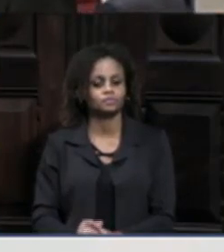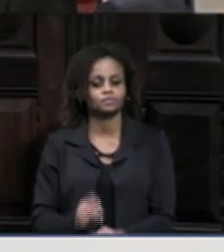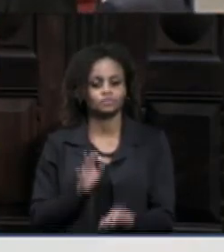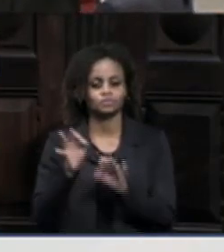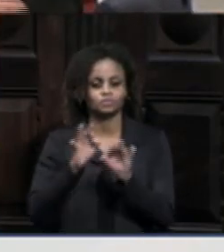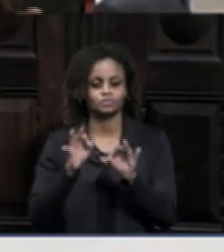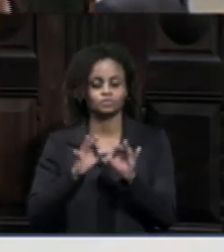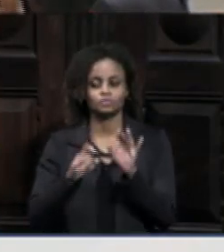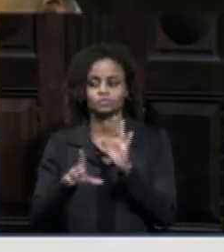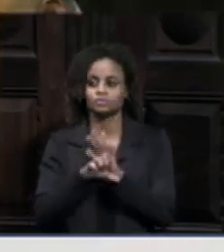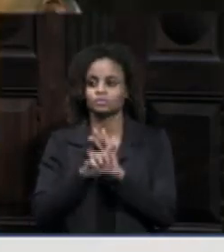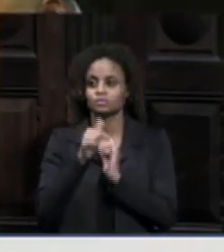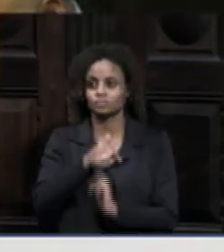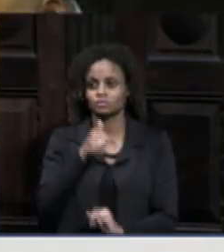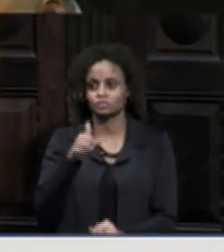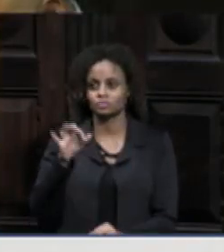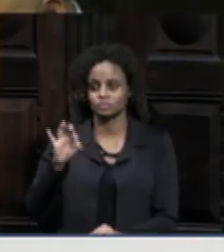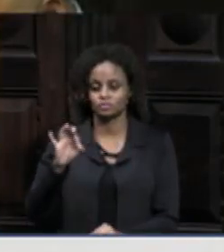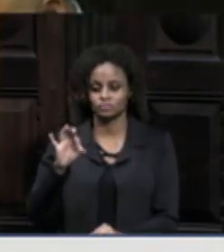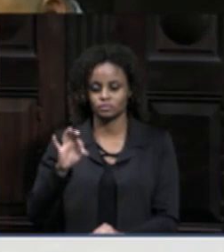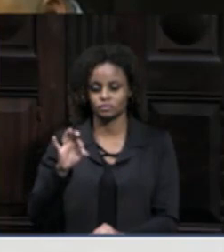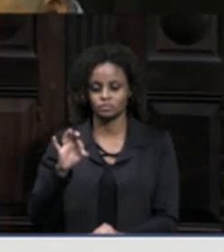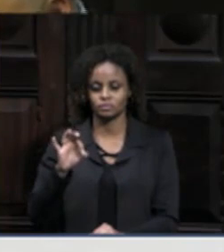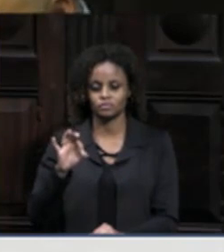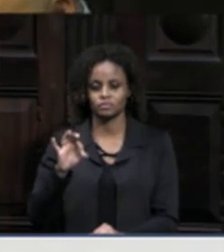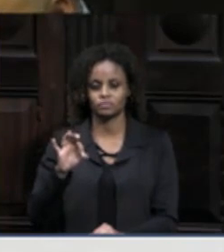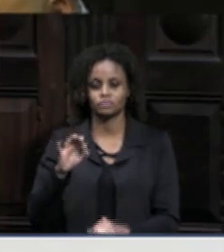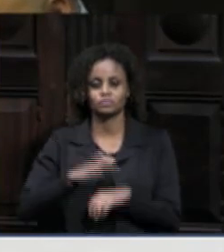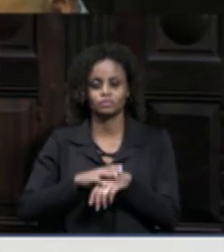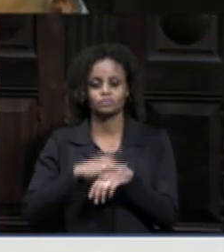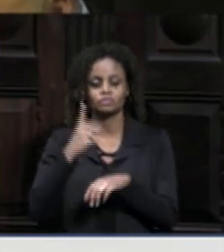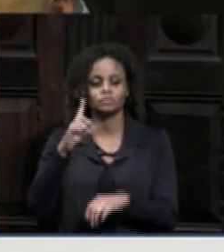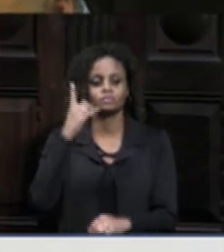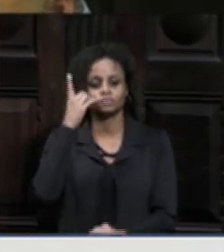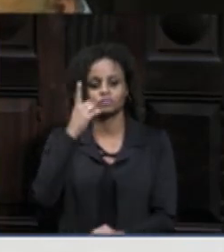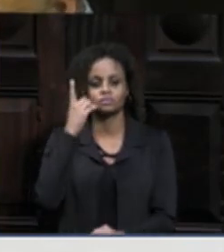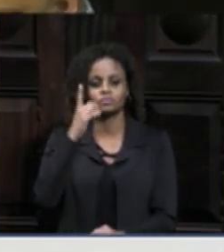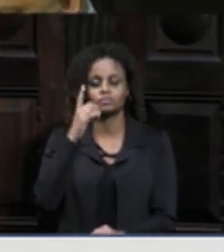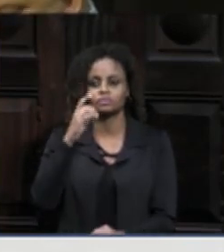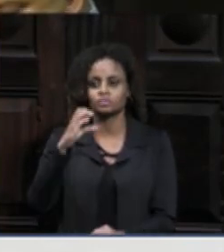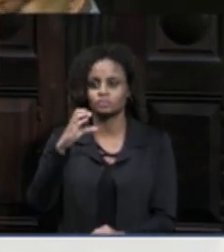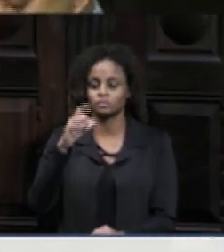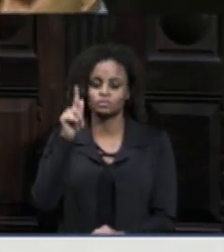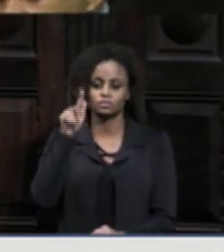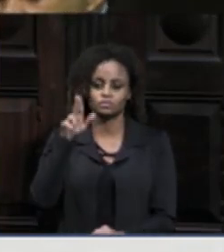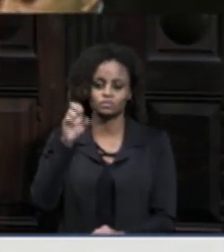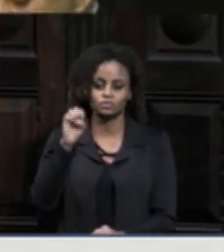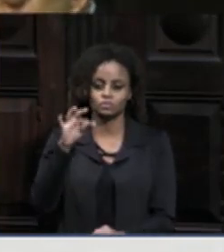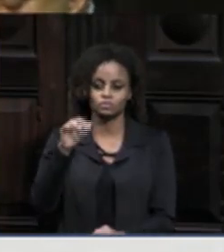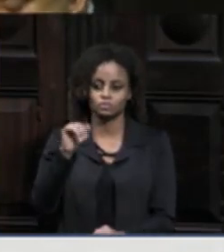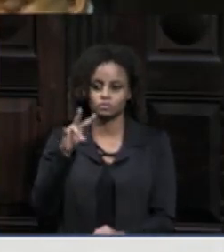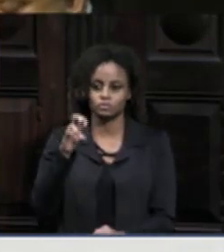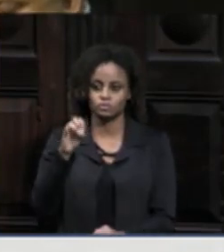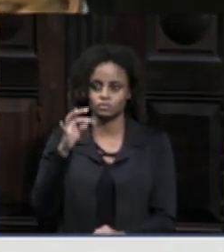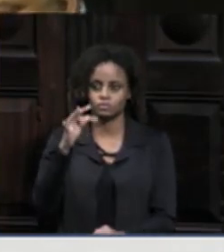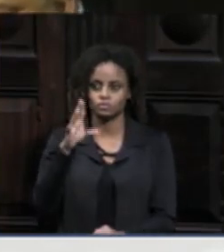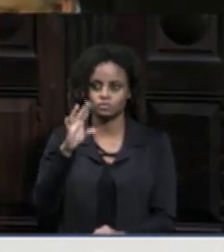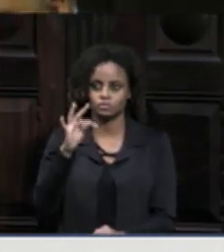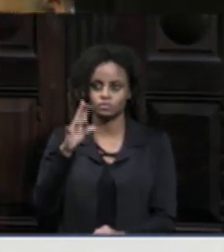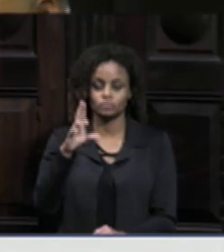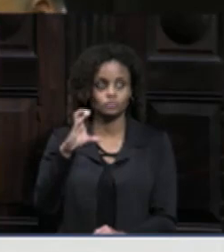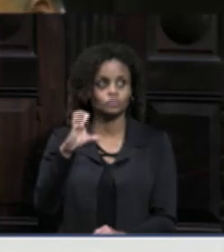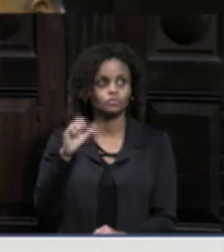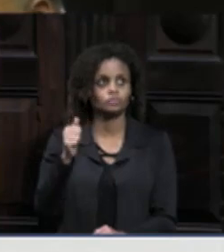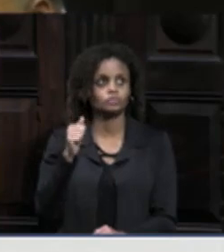Projeto de resolução 770/2018, de autoria do deputado Cristino Áureo e Gustavo Tutu, que concede medalha Tiradentes e seu respectivo diploma